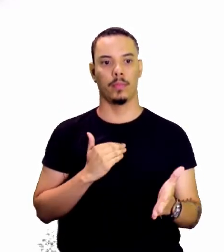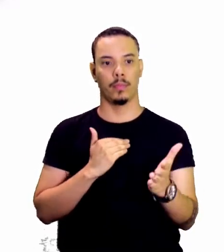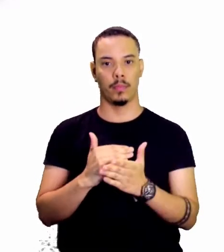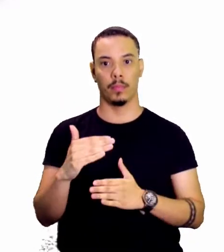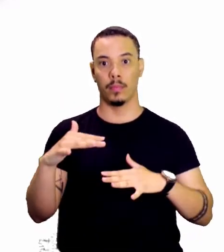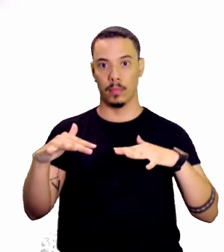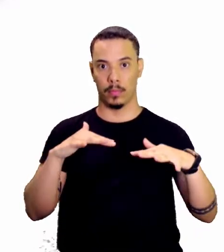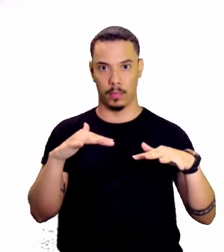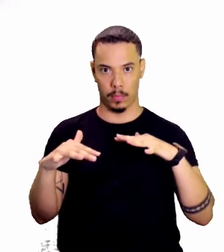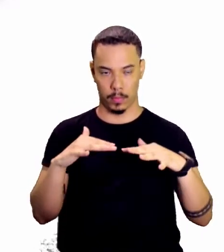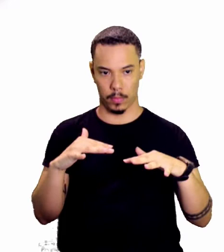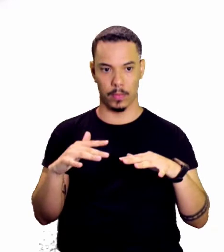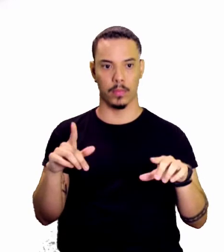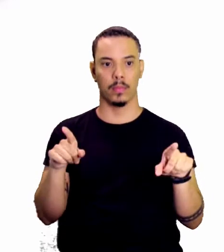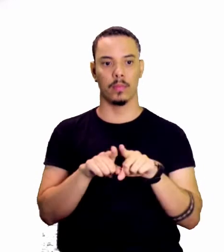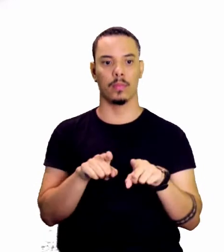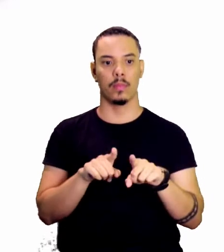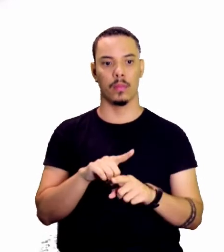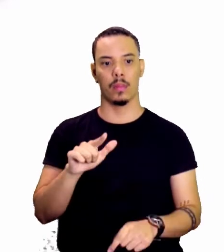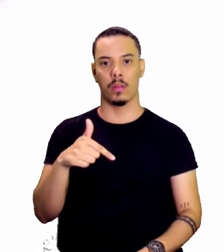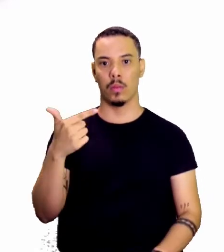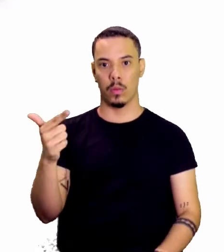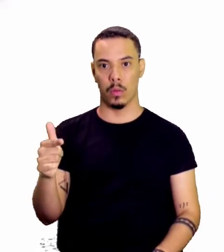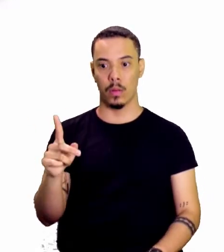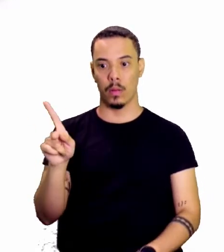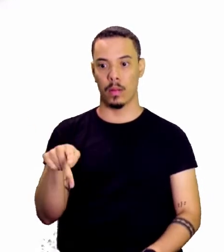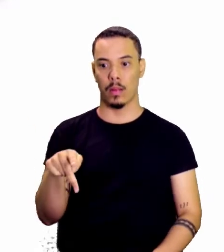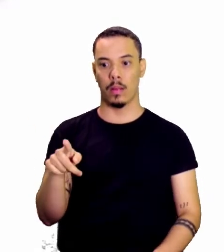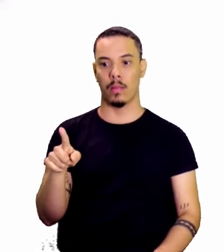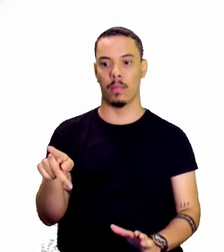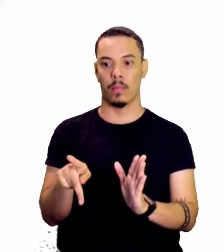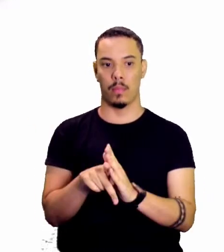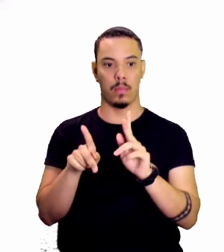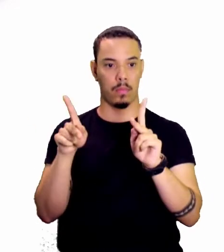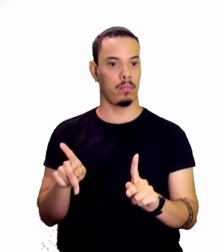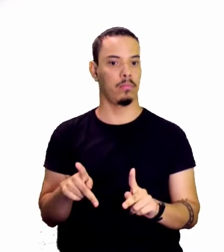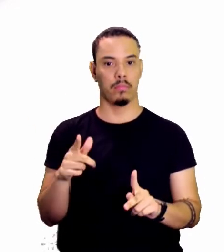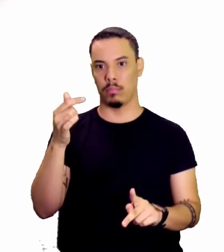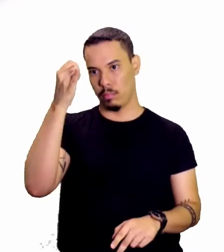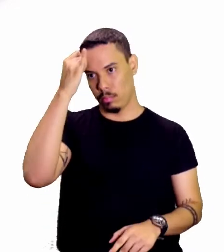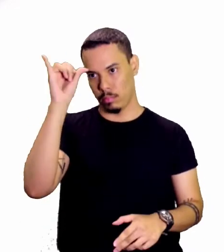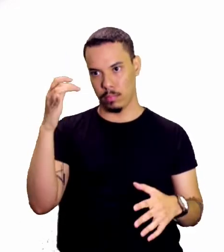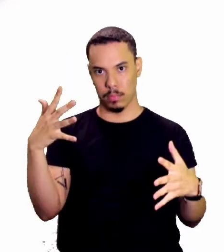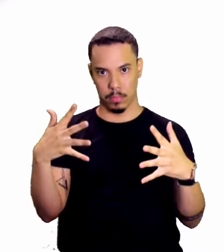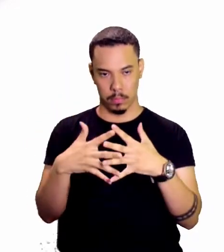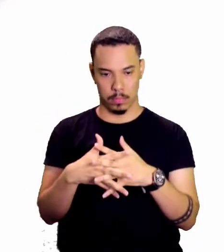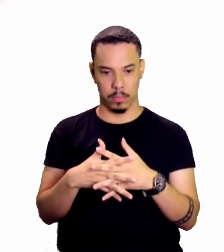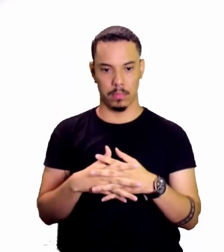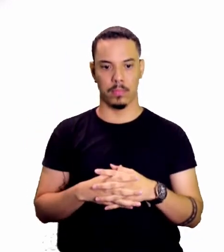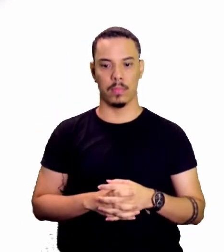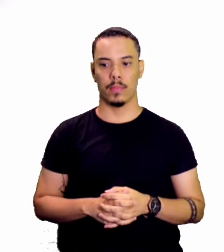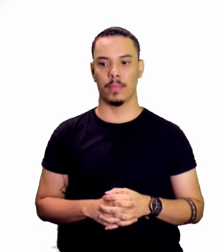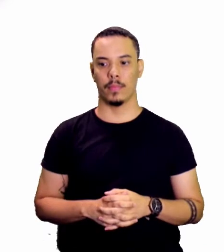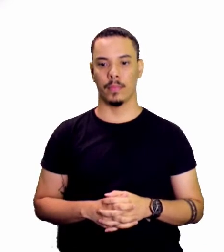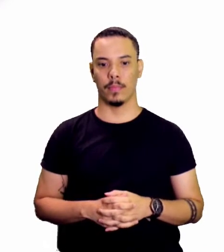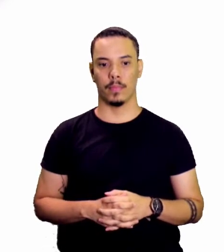movimento EA que origem das posições não confunda as duas palavras exatamente